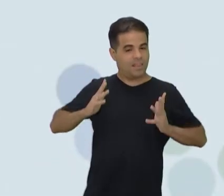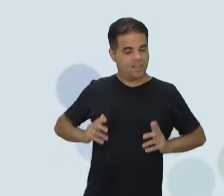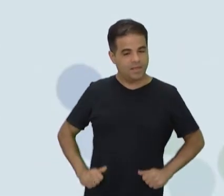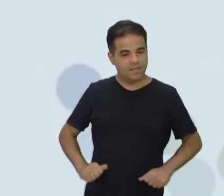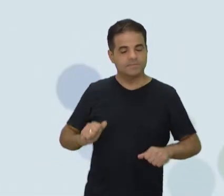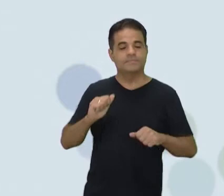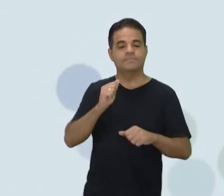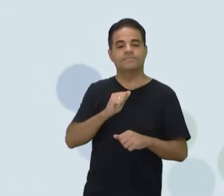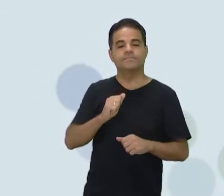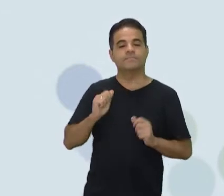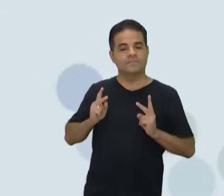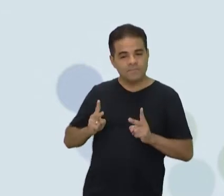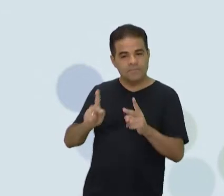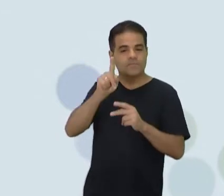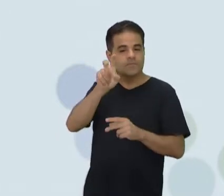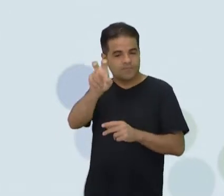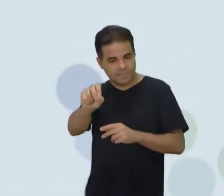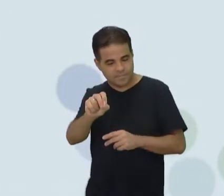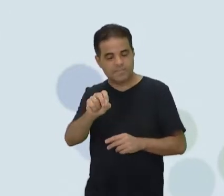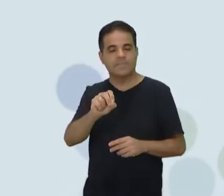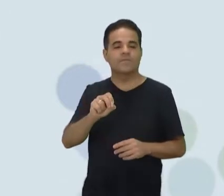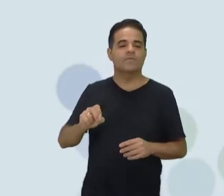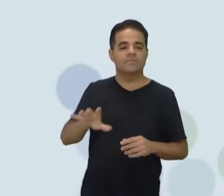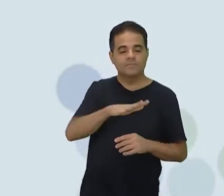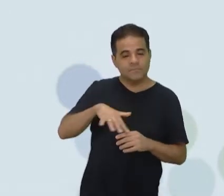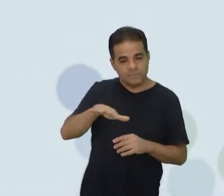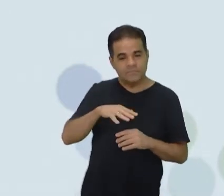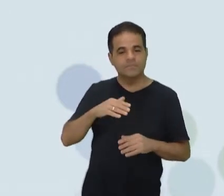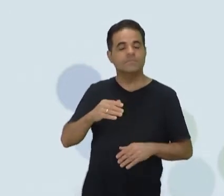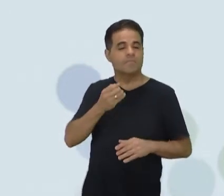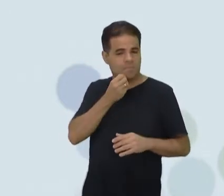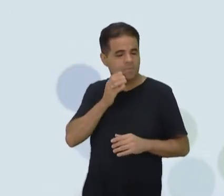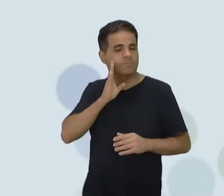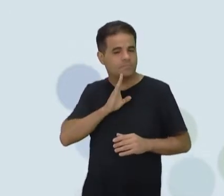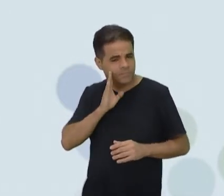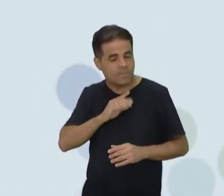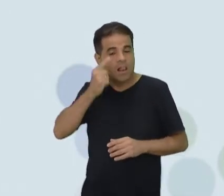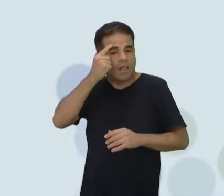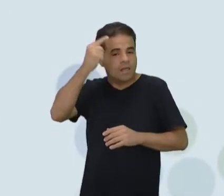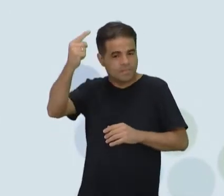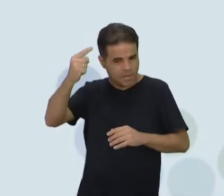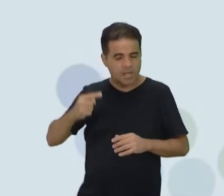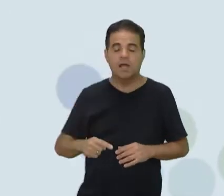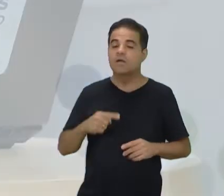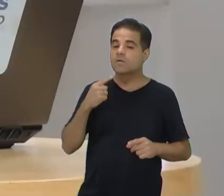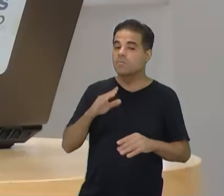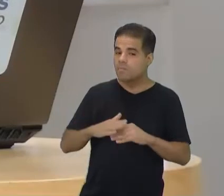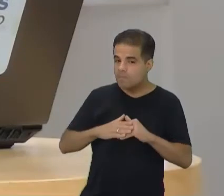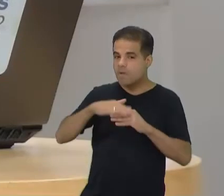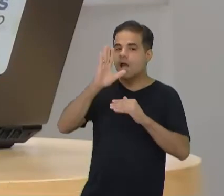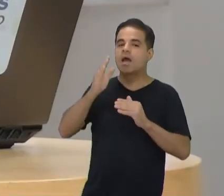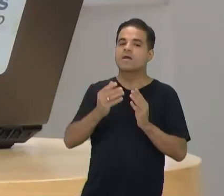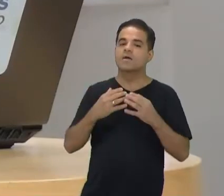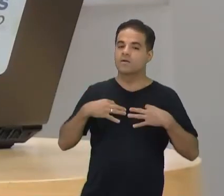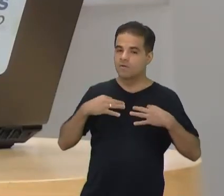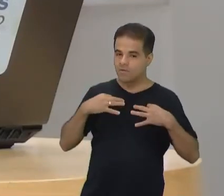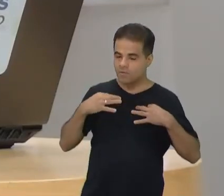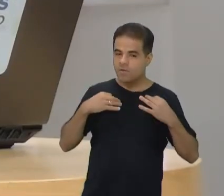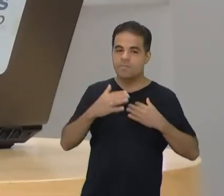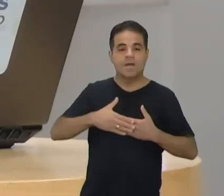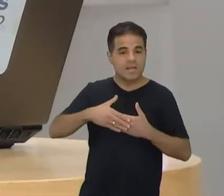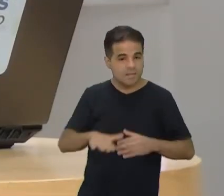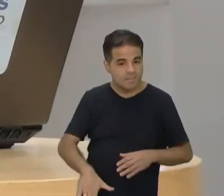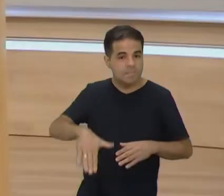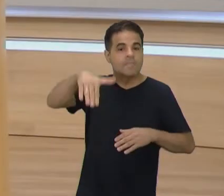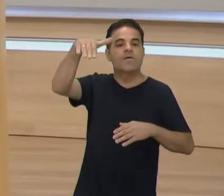roupa eu ainda mantive os 150. Você foi bem boazinha. Bem boazinha, porque lembrando que quanto mais roupa a criança tá maior, mais